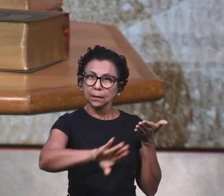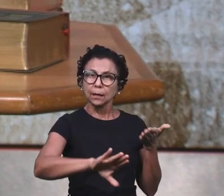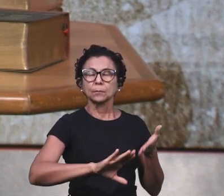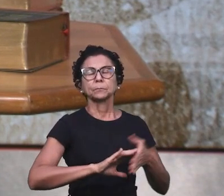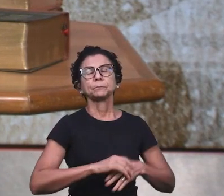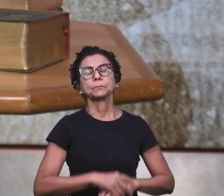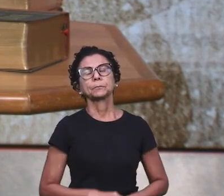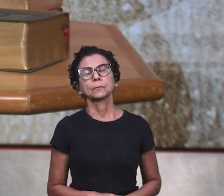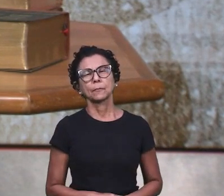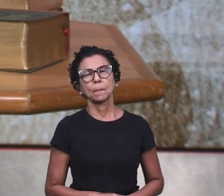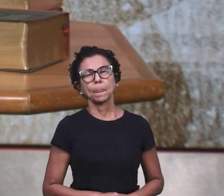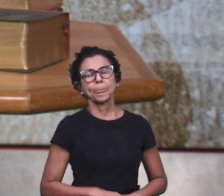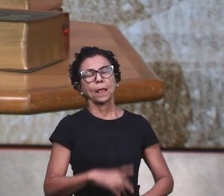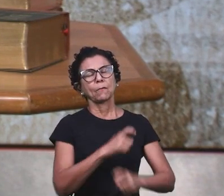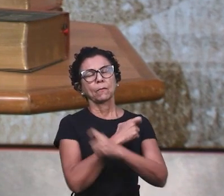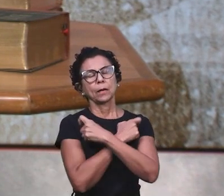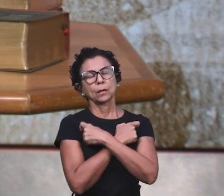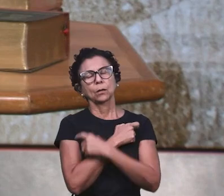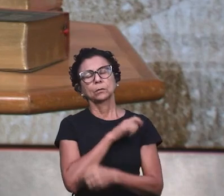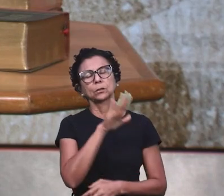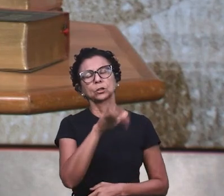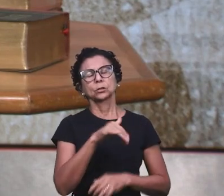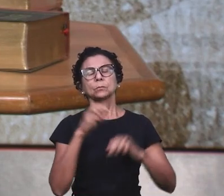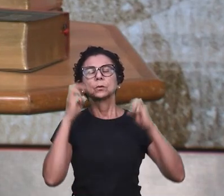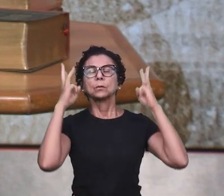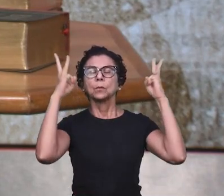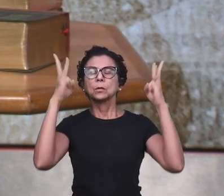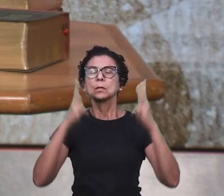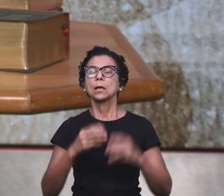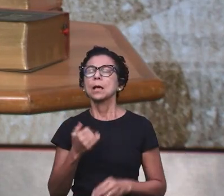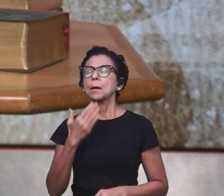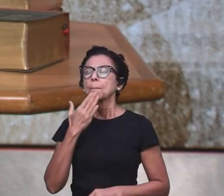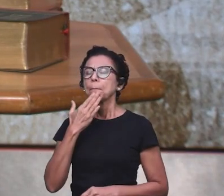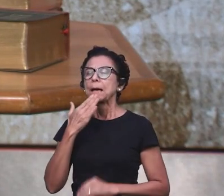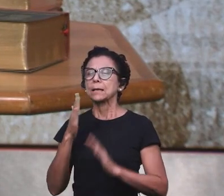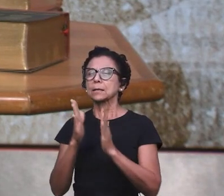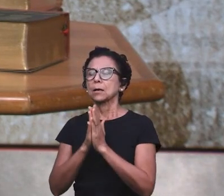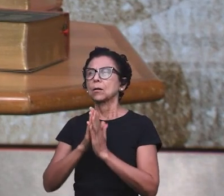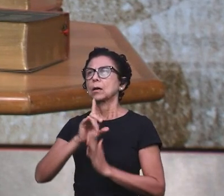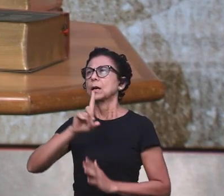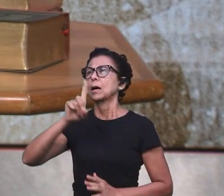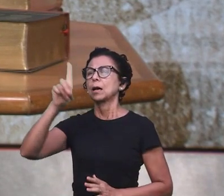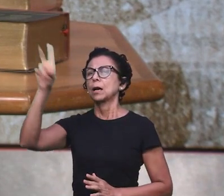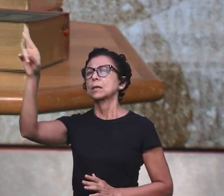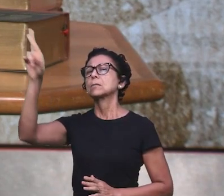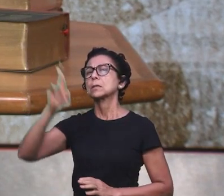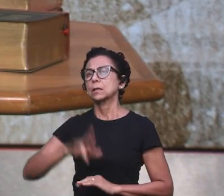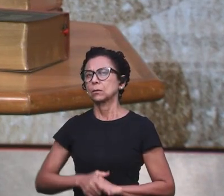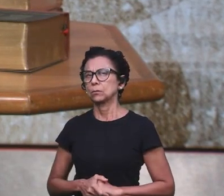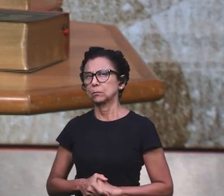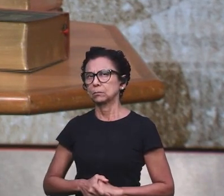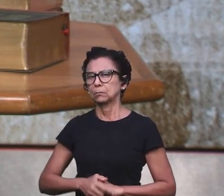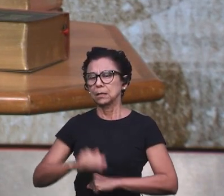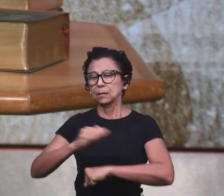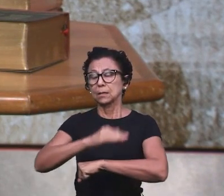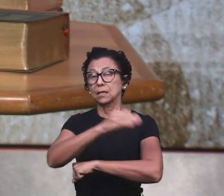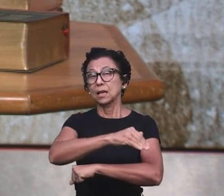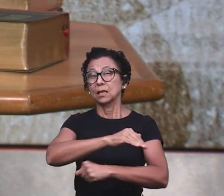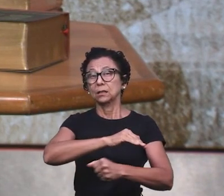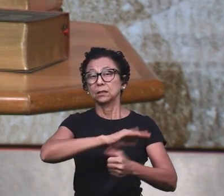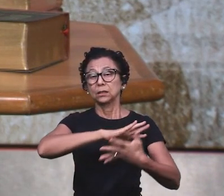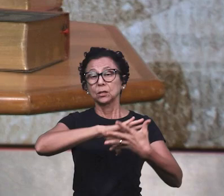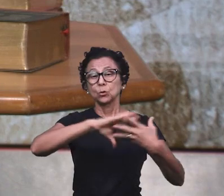Faraó chamou Moisés e disse assim: ore ao Senhor para que cesse as rãs.